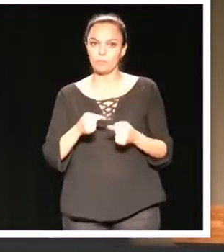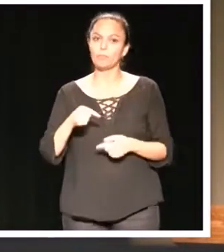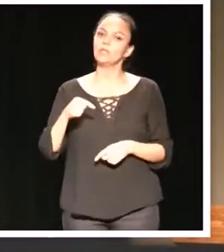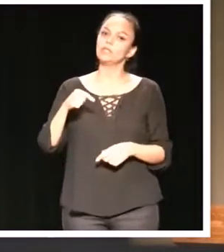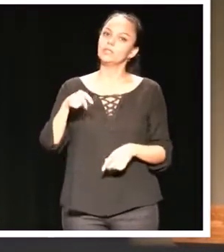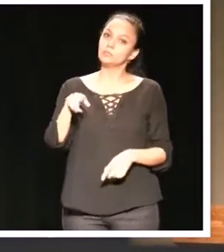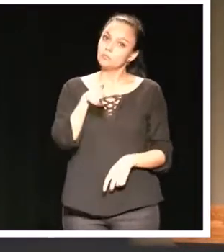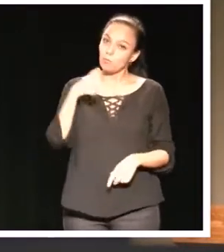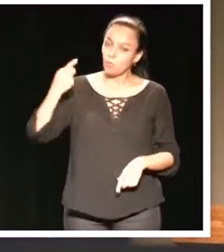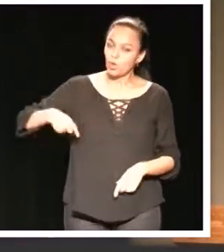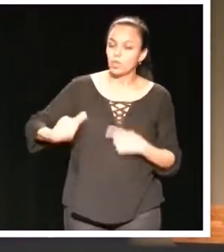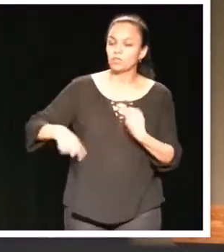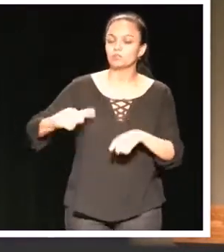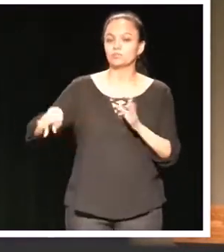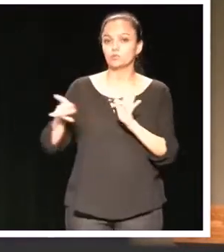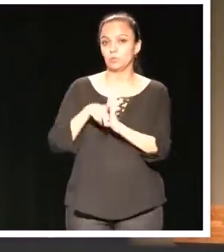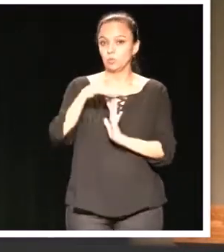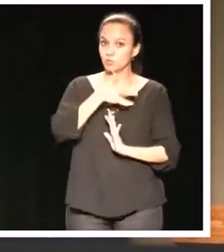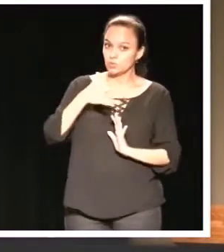outros não.